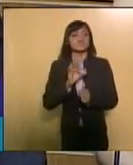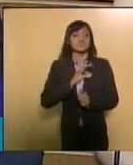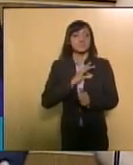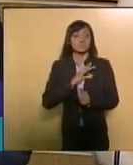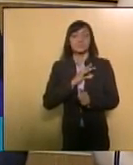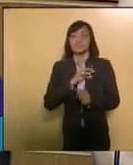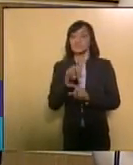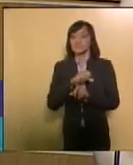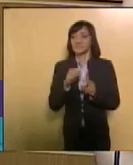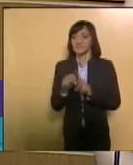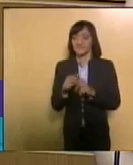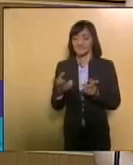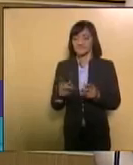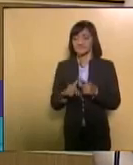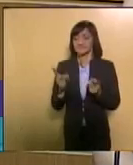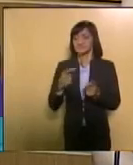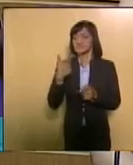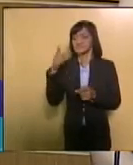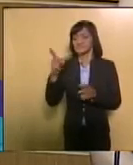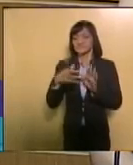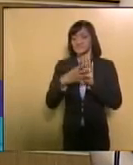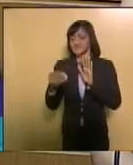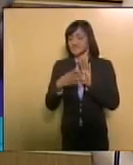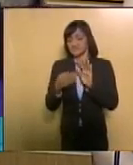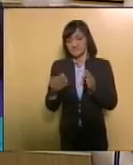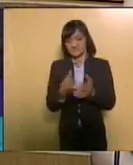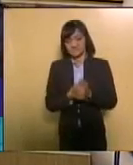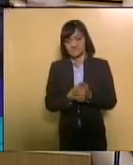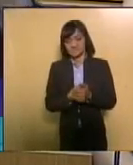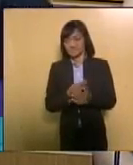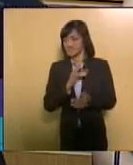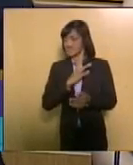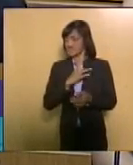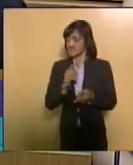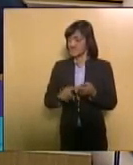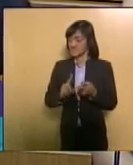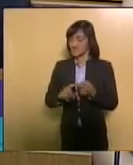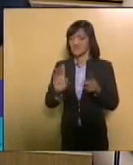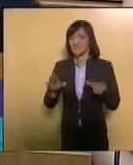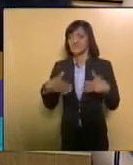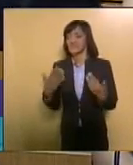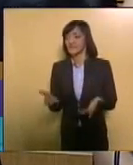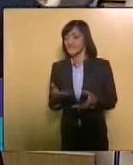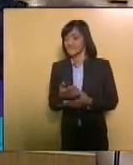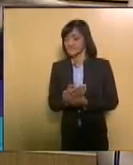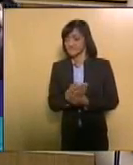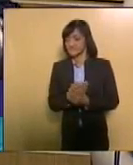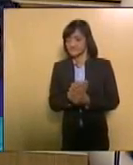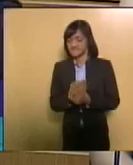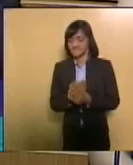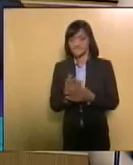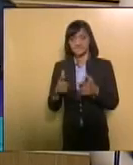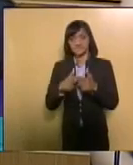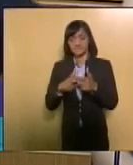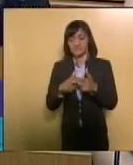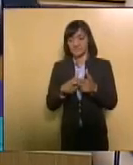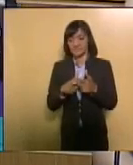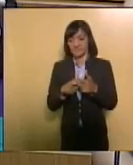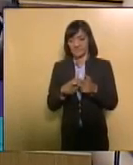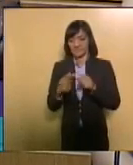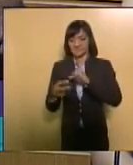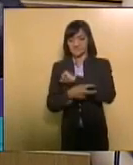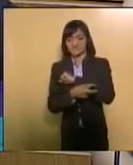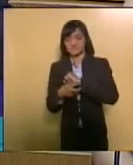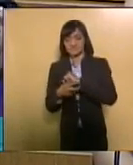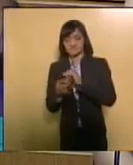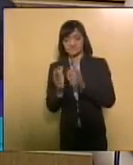mas outros modelos vieram com o modelo da polícia orientado pro problema então Quais são os vamos mapear os problemas de crime ali Quais são os